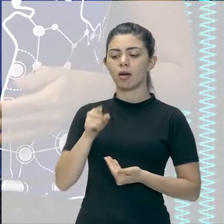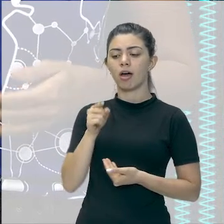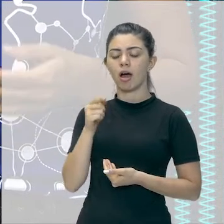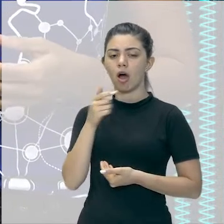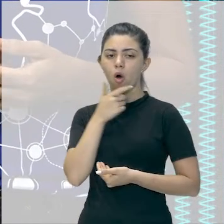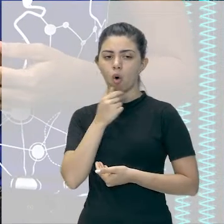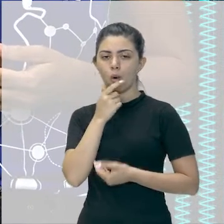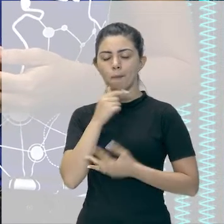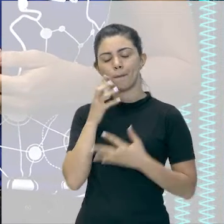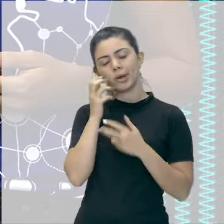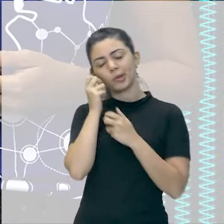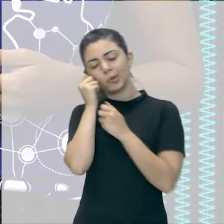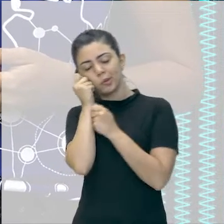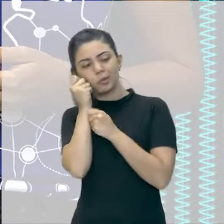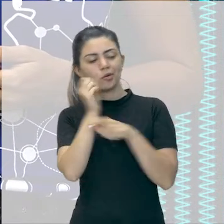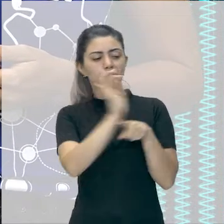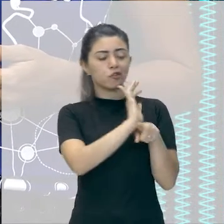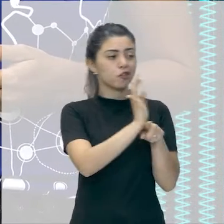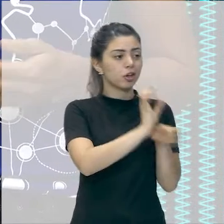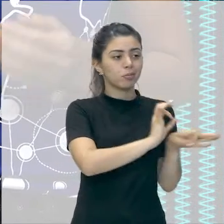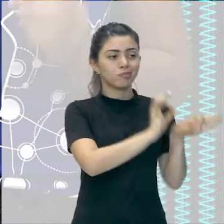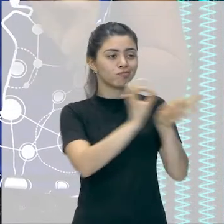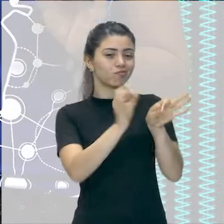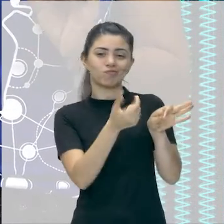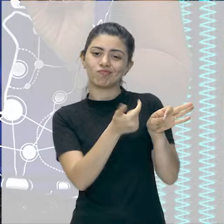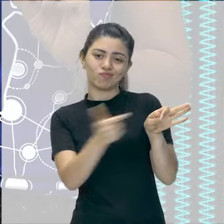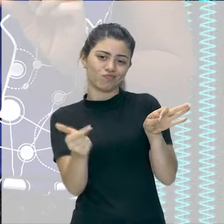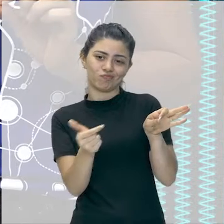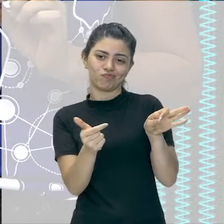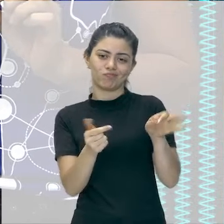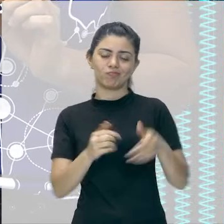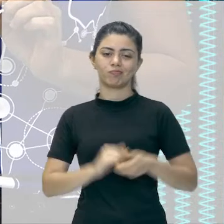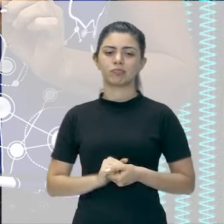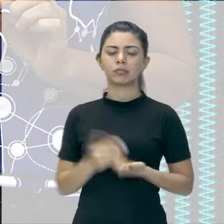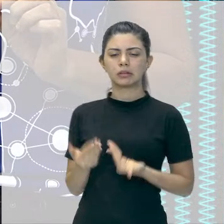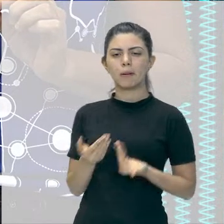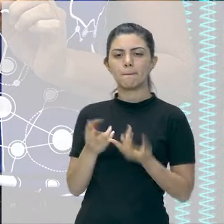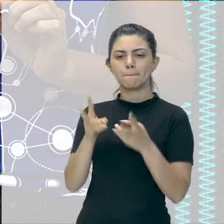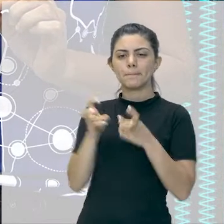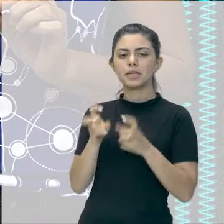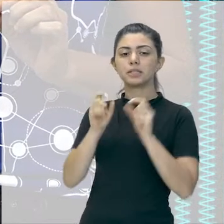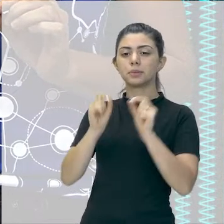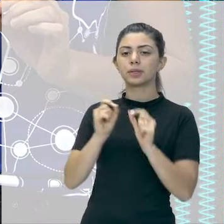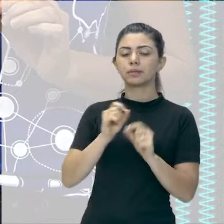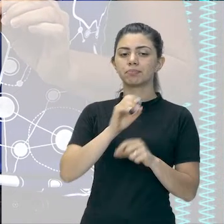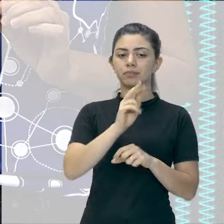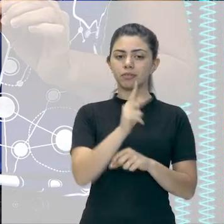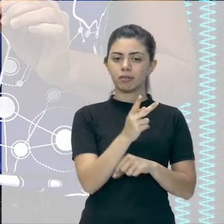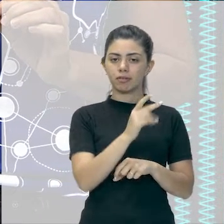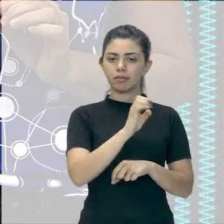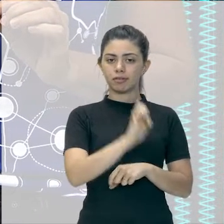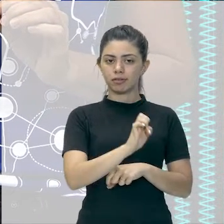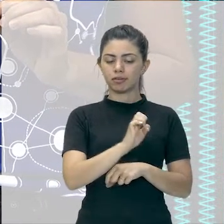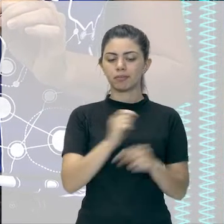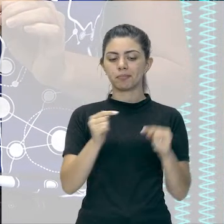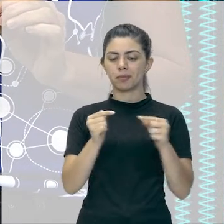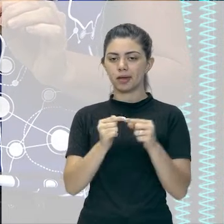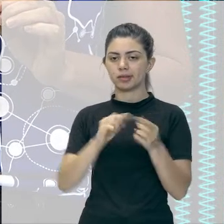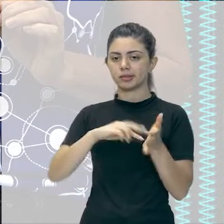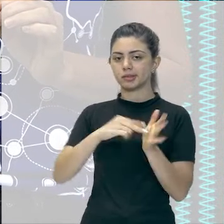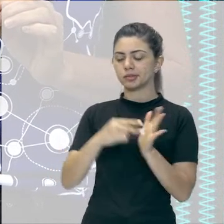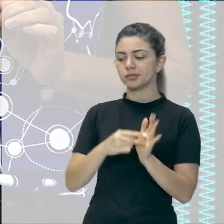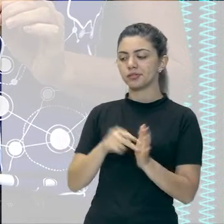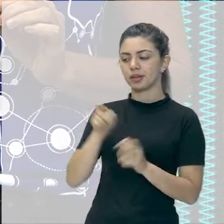adormeceu, ele não assistiu o filme. Então, observe os elementos da nossa frase, olha lá. He, que é ele, o